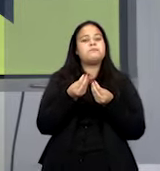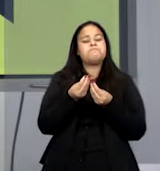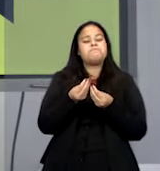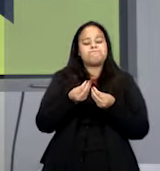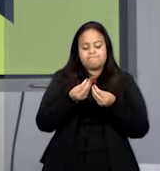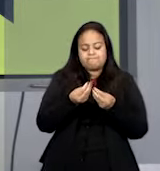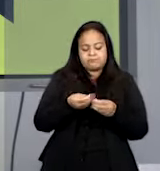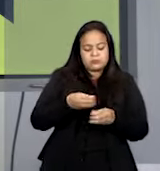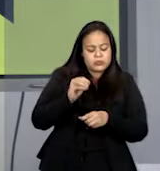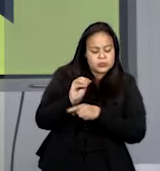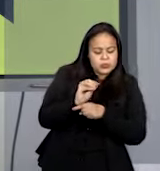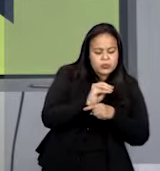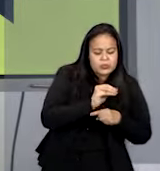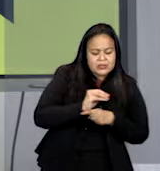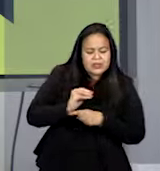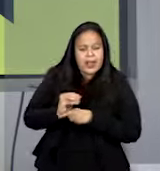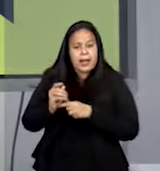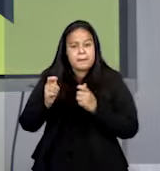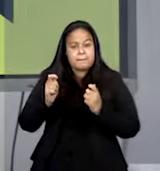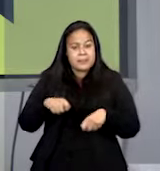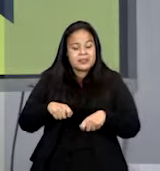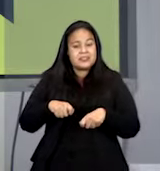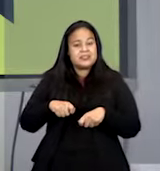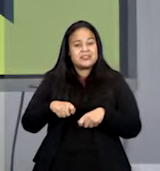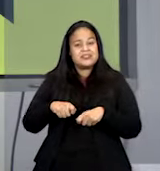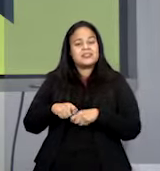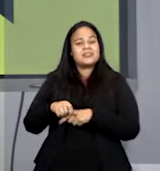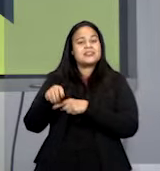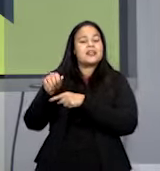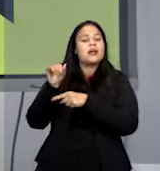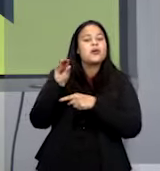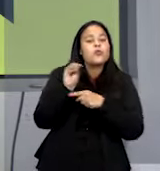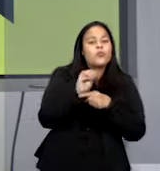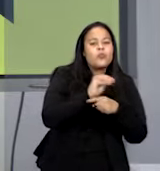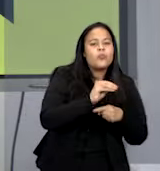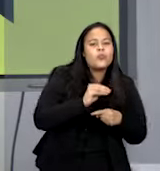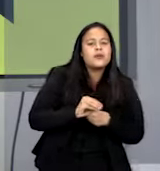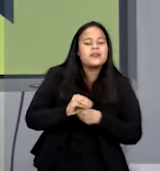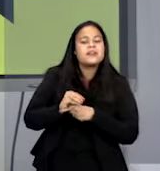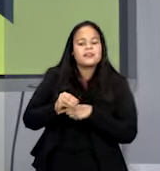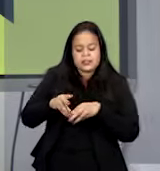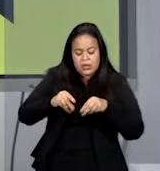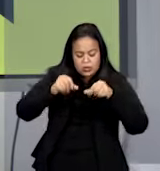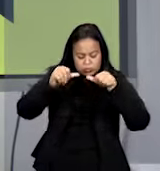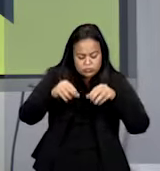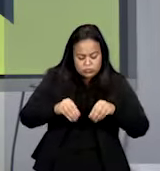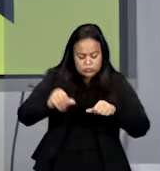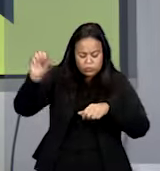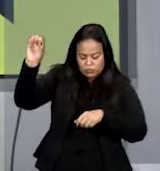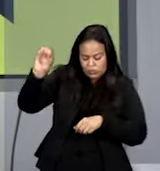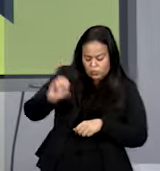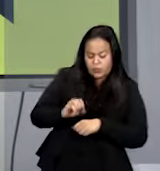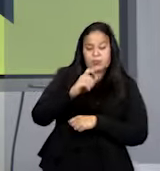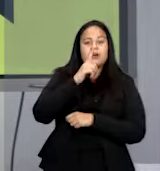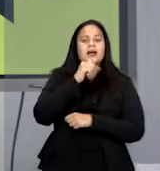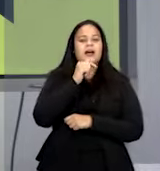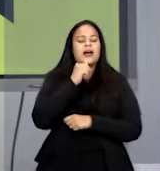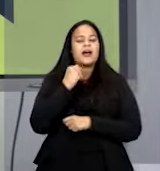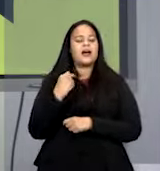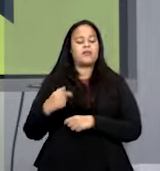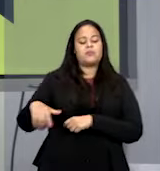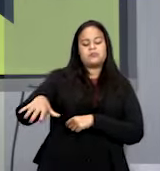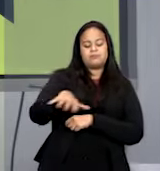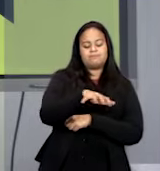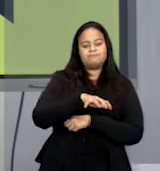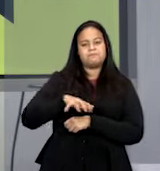às nossas necessidades, preservar, conservar, na verdade, o solo, a água, o nosso